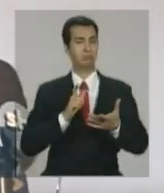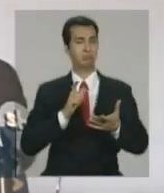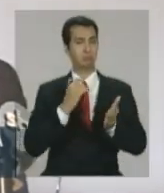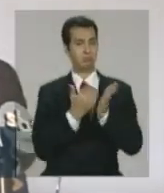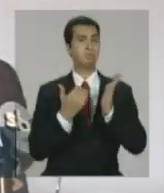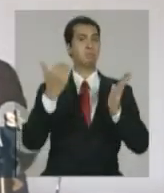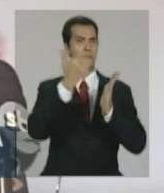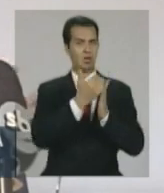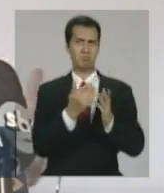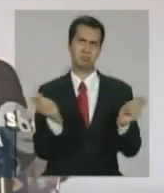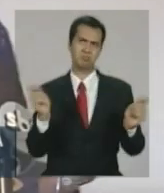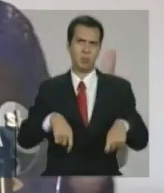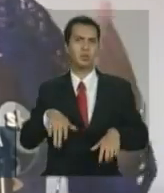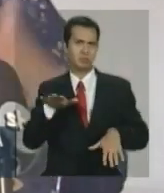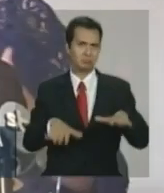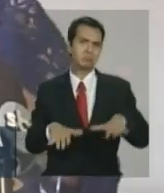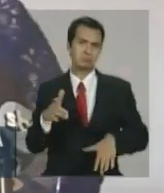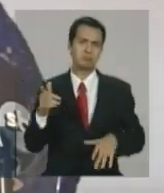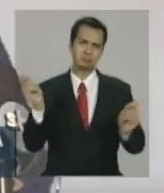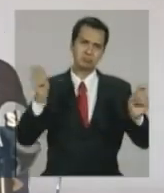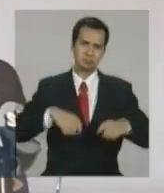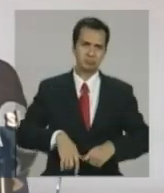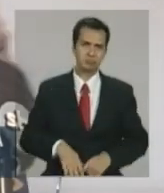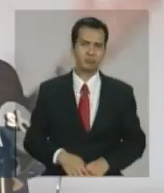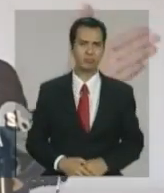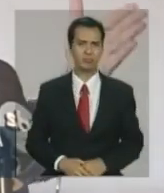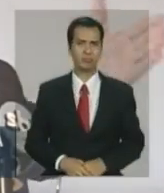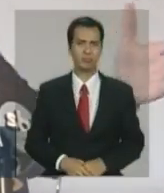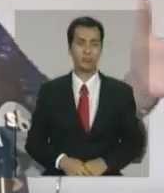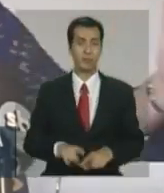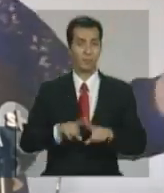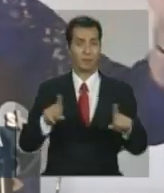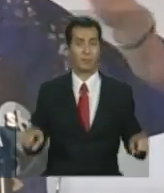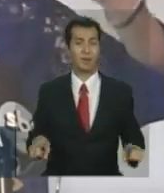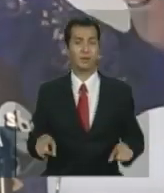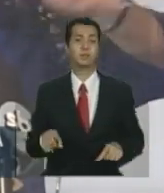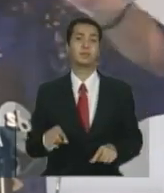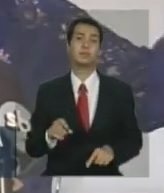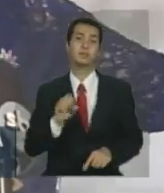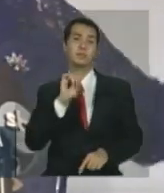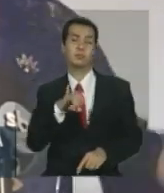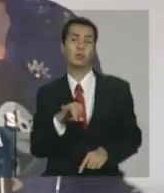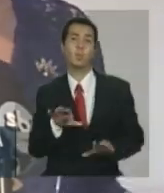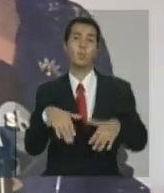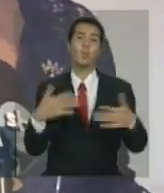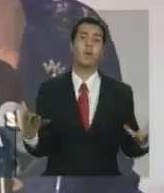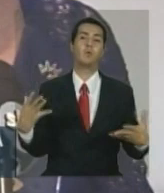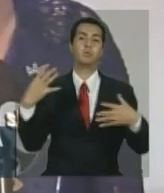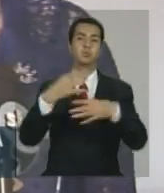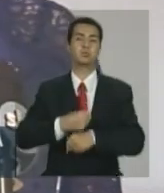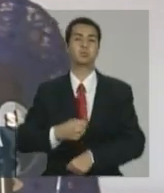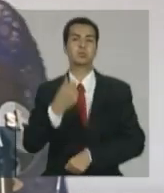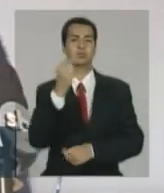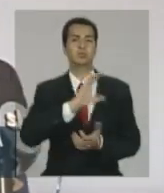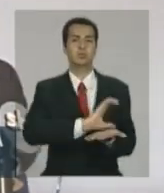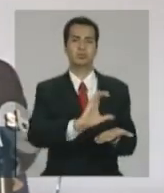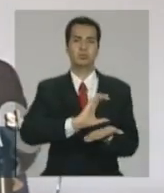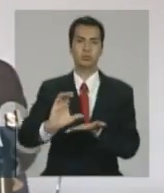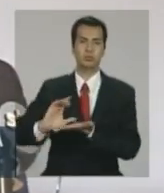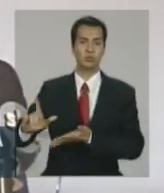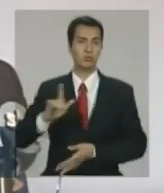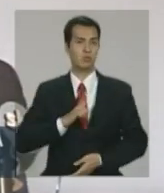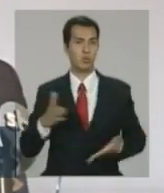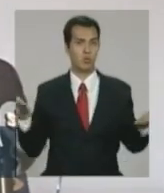isso. É possível que seja assim. De qualquer jeito, independentemente de qual é a taxa de investimento que nós temos hoje,